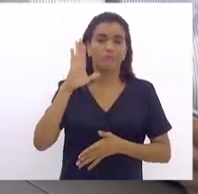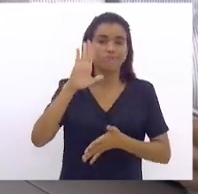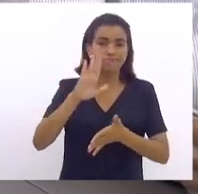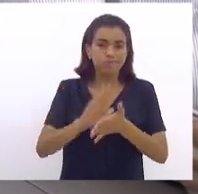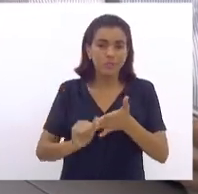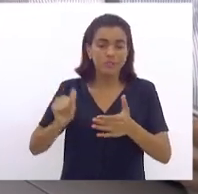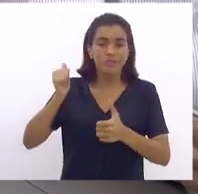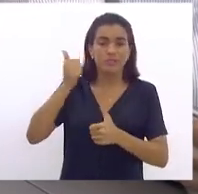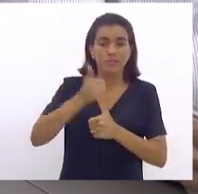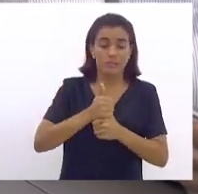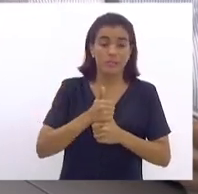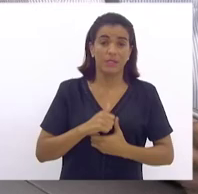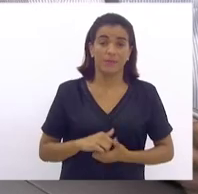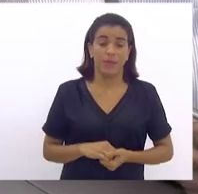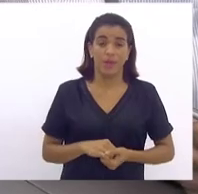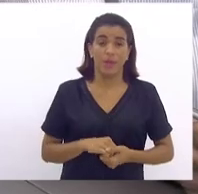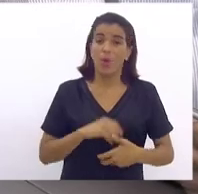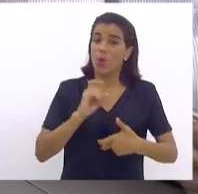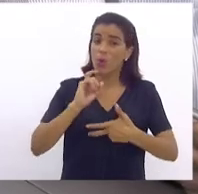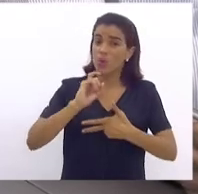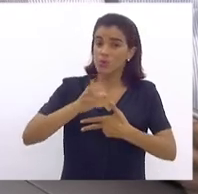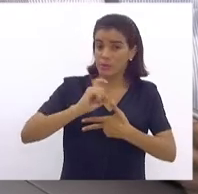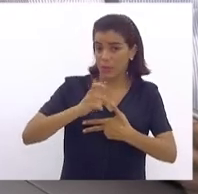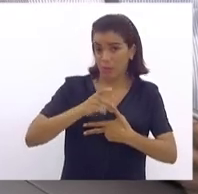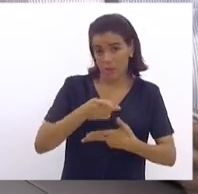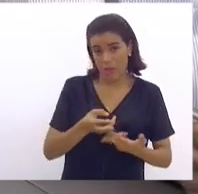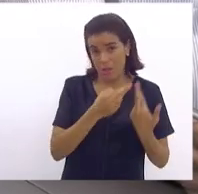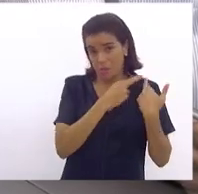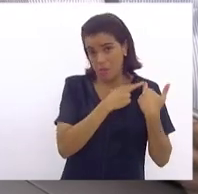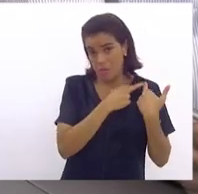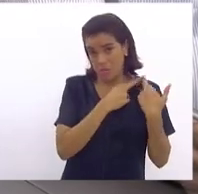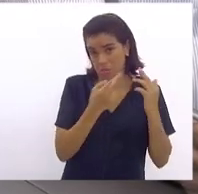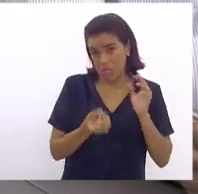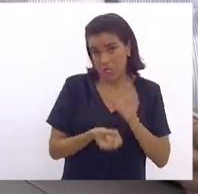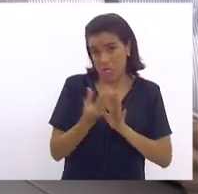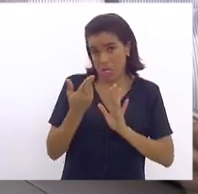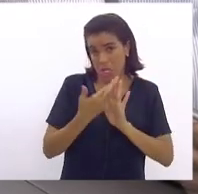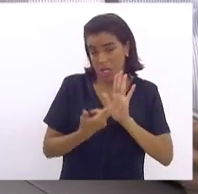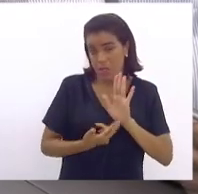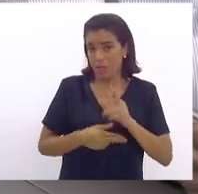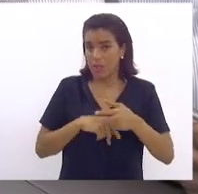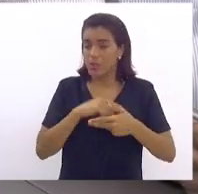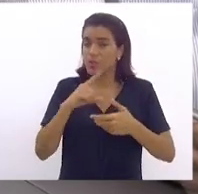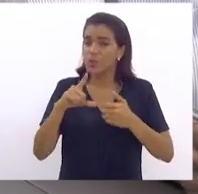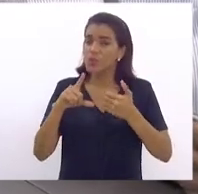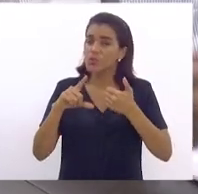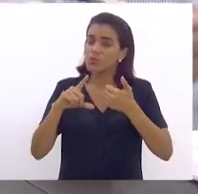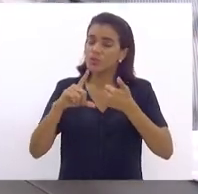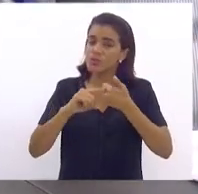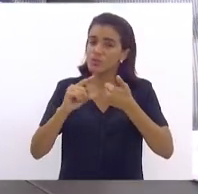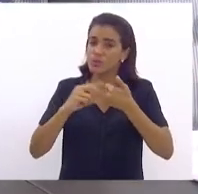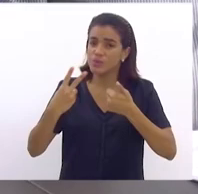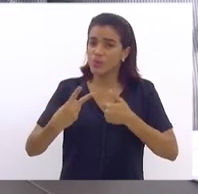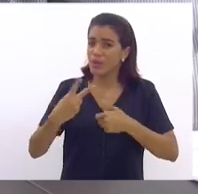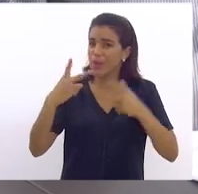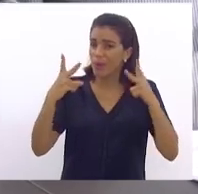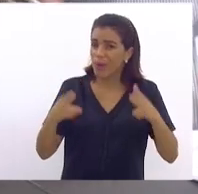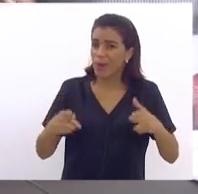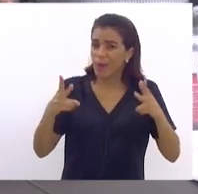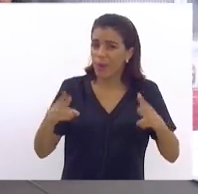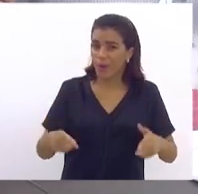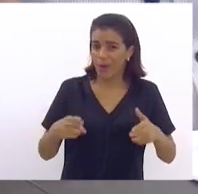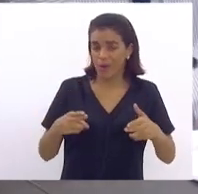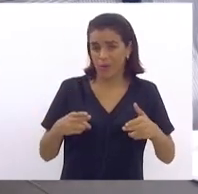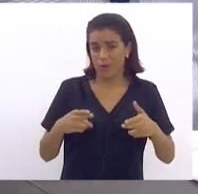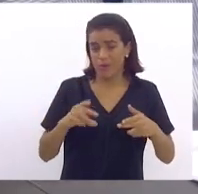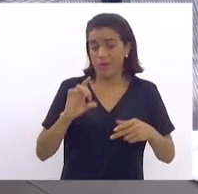o 3º é o executivo regulamentará. E o 2º é igualzinho, dotações próprias